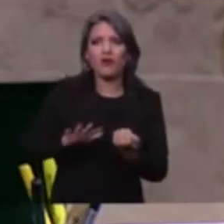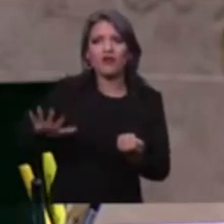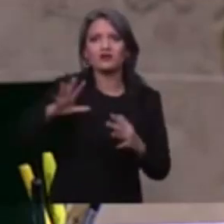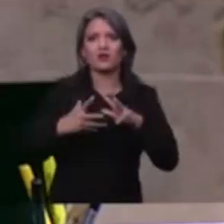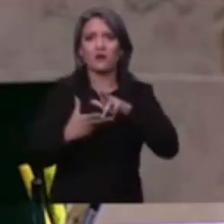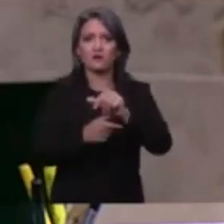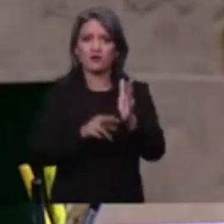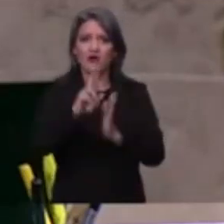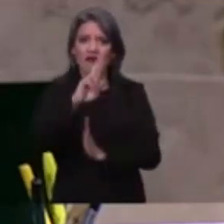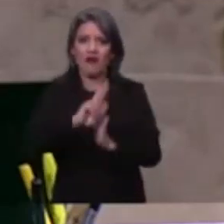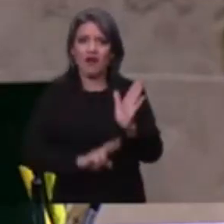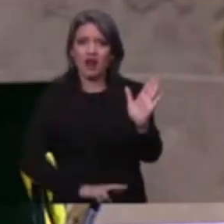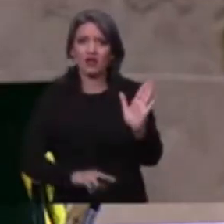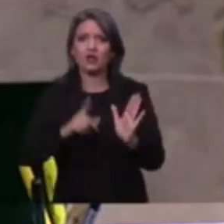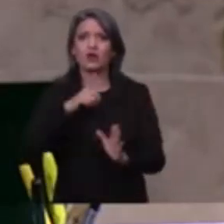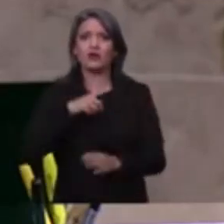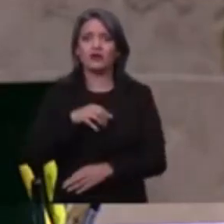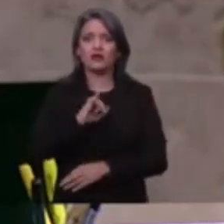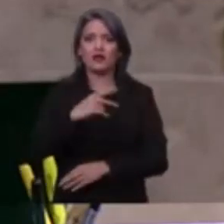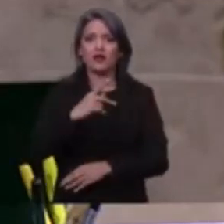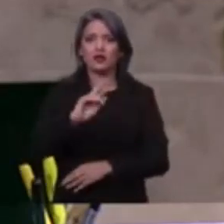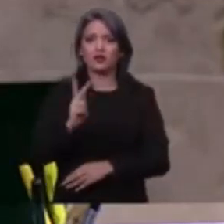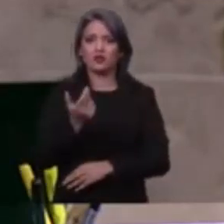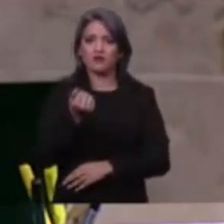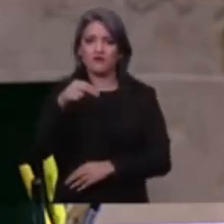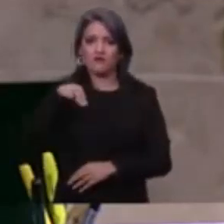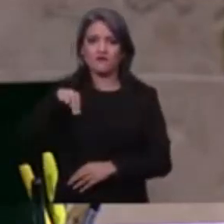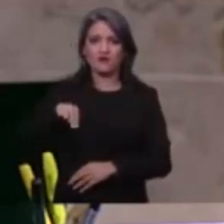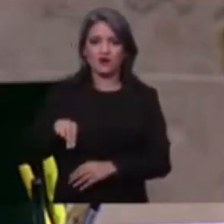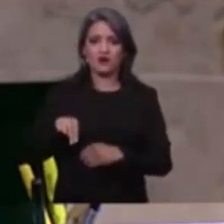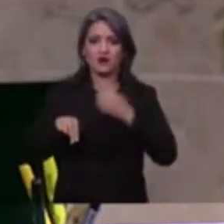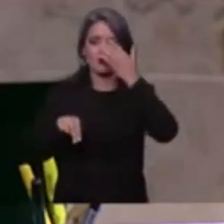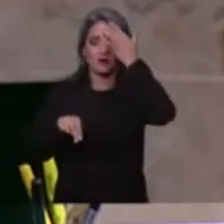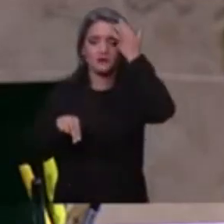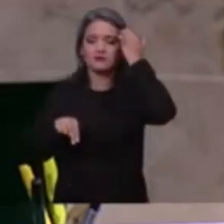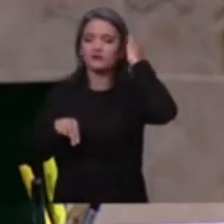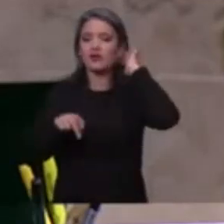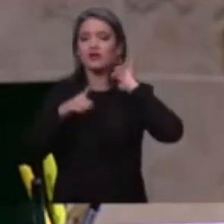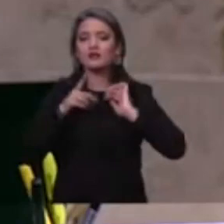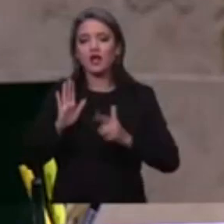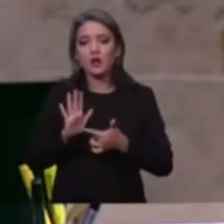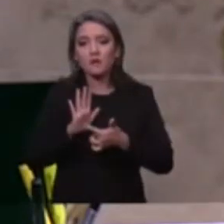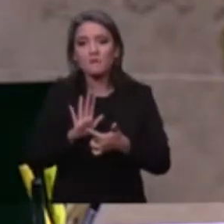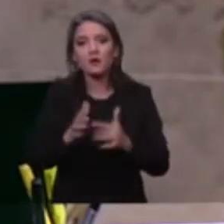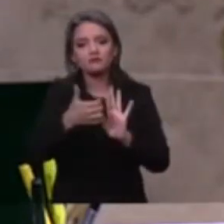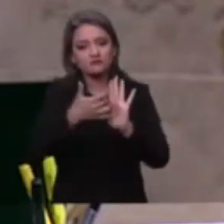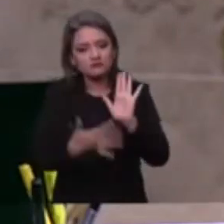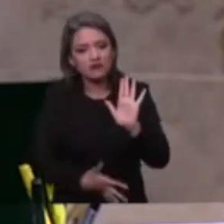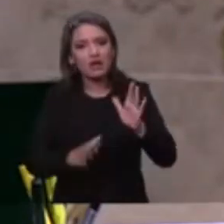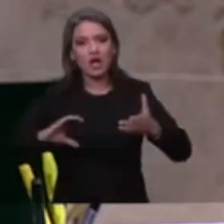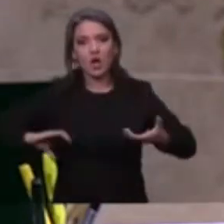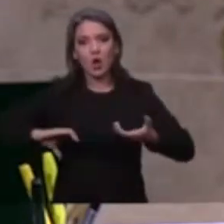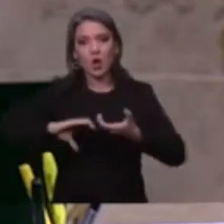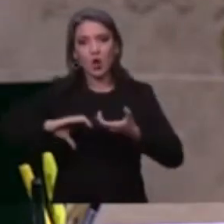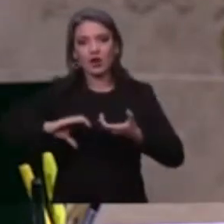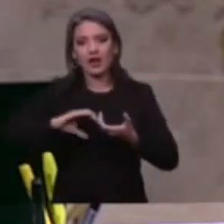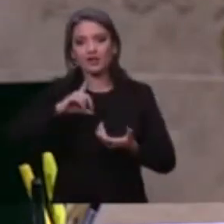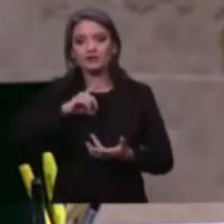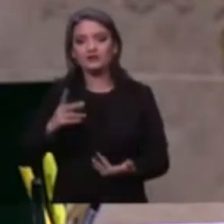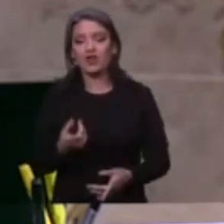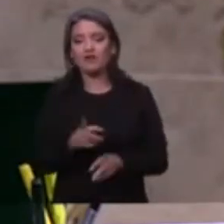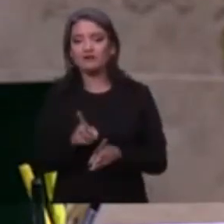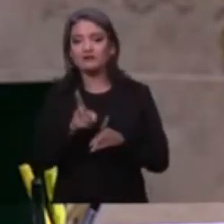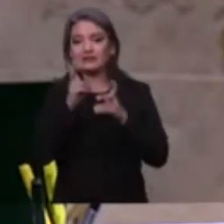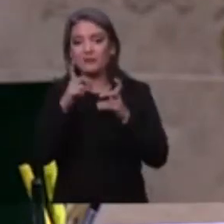Relatório preliminar do Instituto do Patrimônio Histórico e Artístico Nacional, IFAM, apontou que, no Congresso Nacional, foram